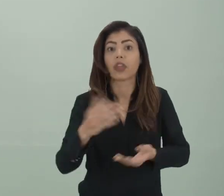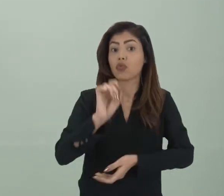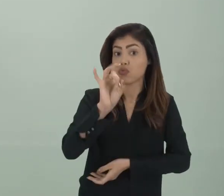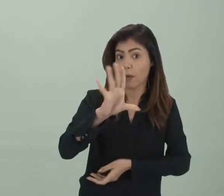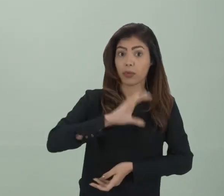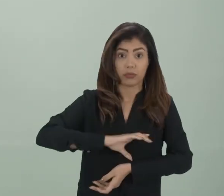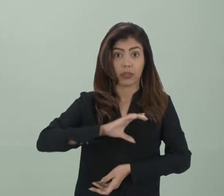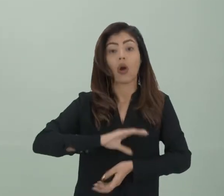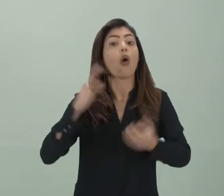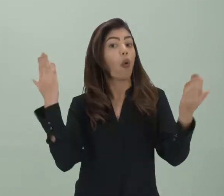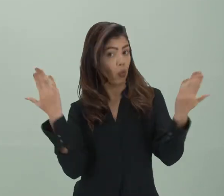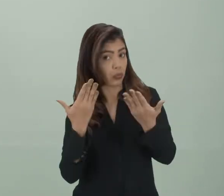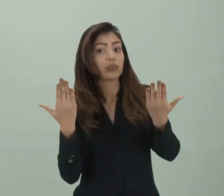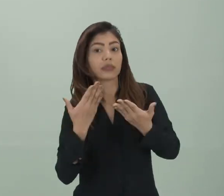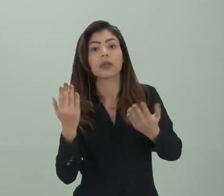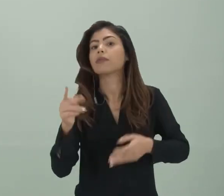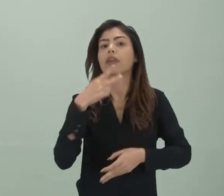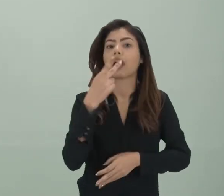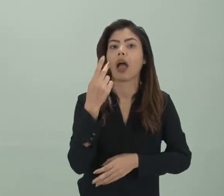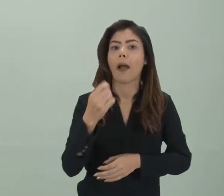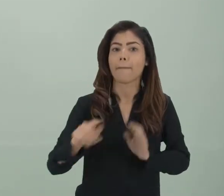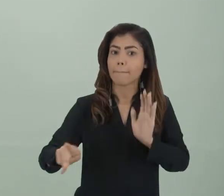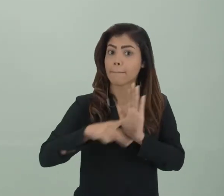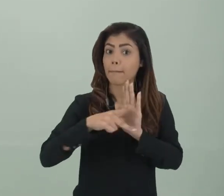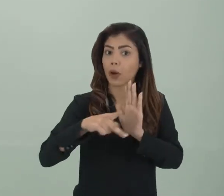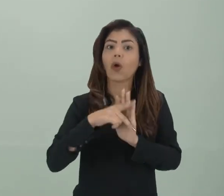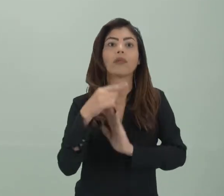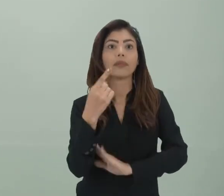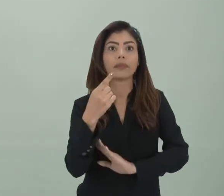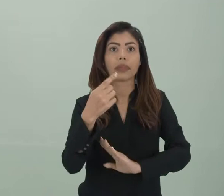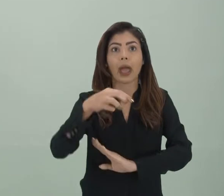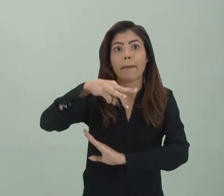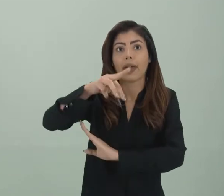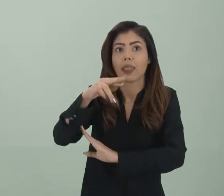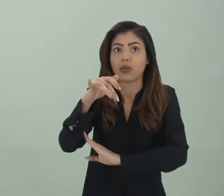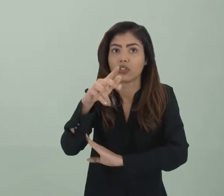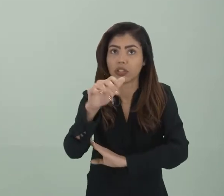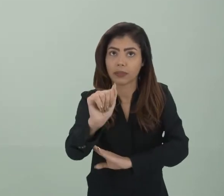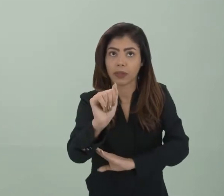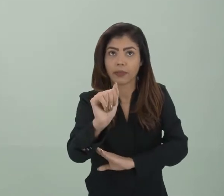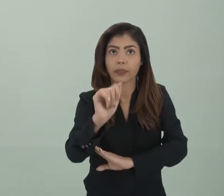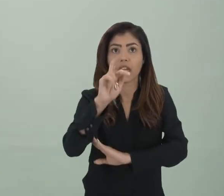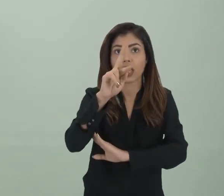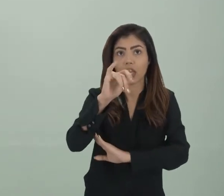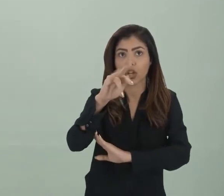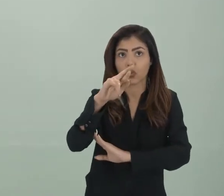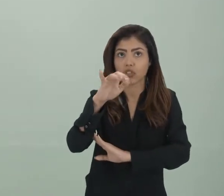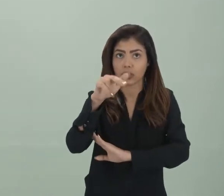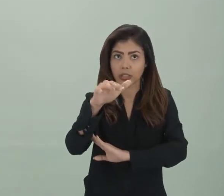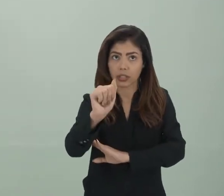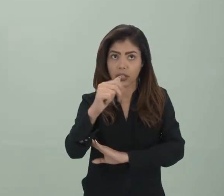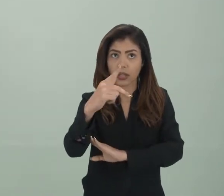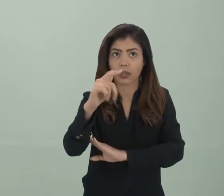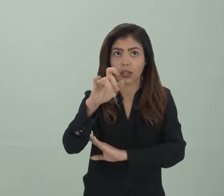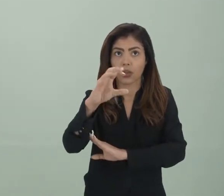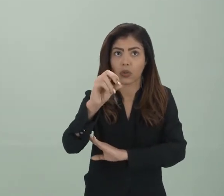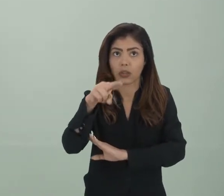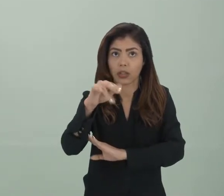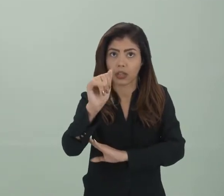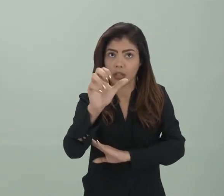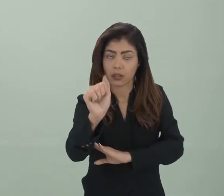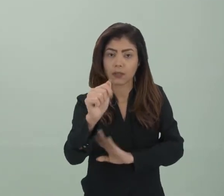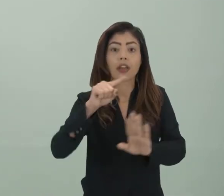português. Hoje nós vamos falar especificamente sobre metonímia, ironia, pleonasmo